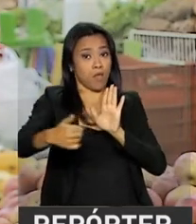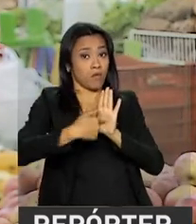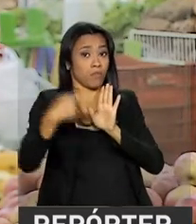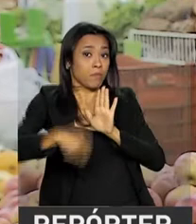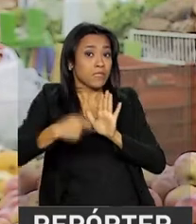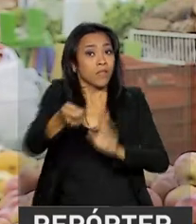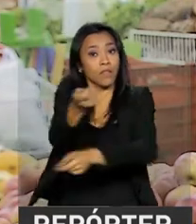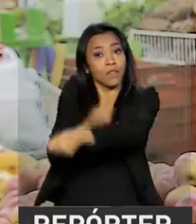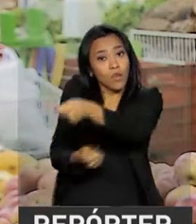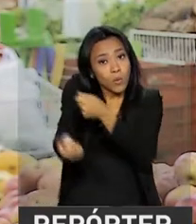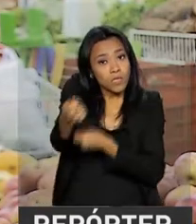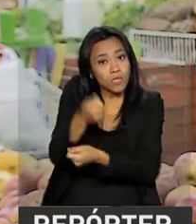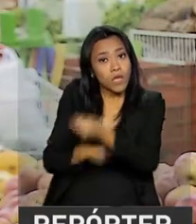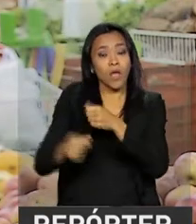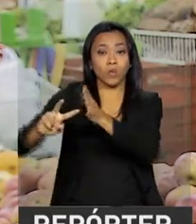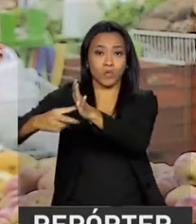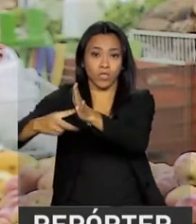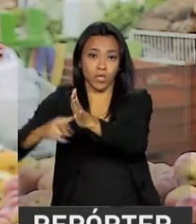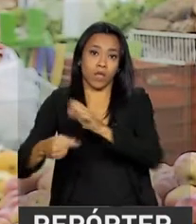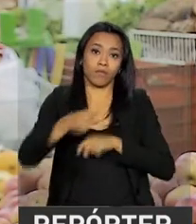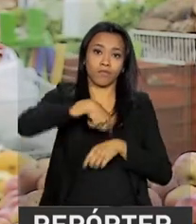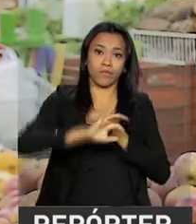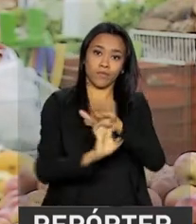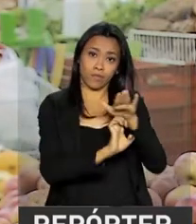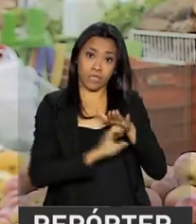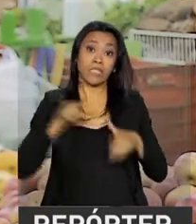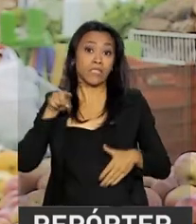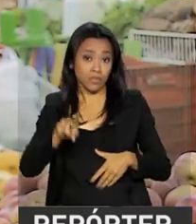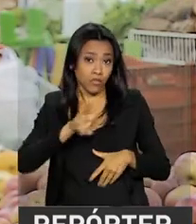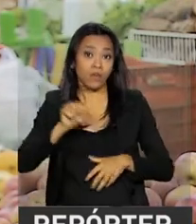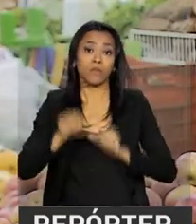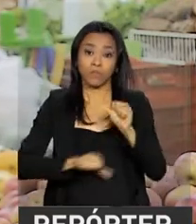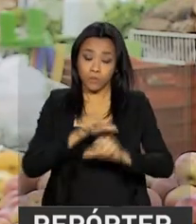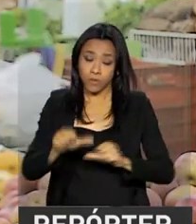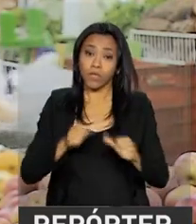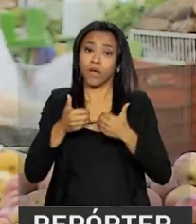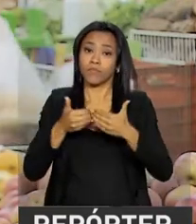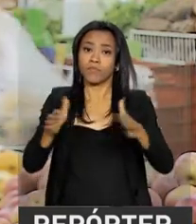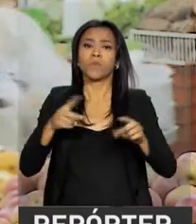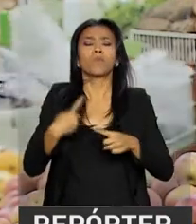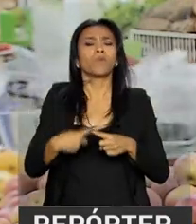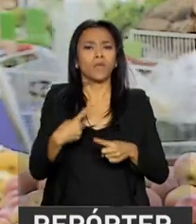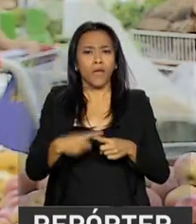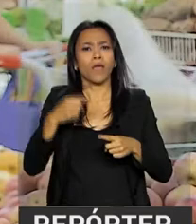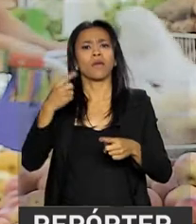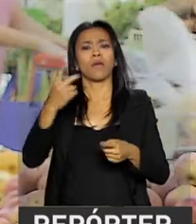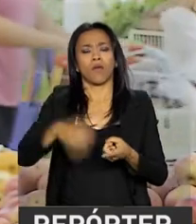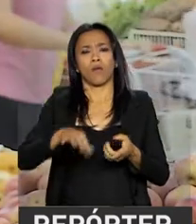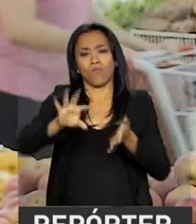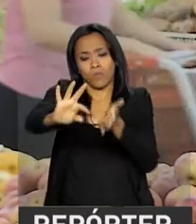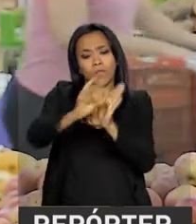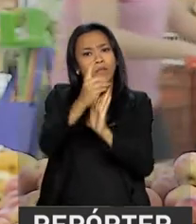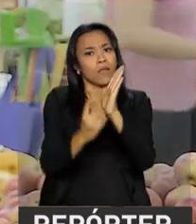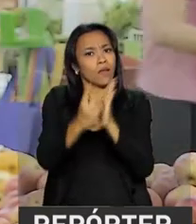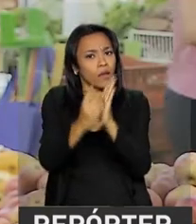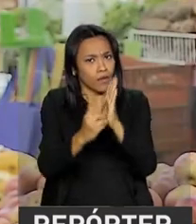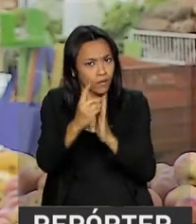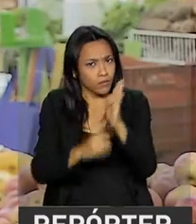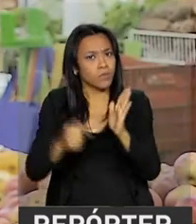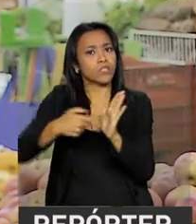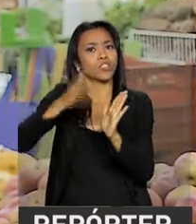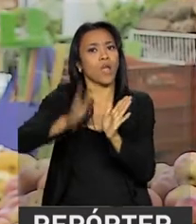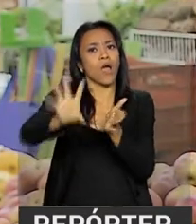empregados e sindicatos mas isso vai mudar a partir de agora com a assinatura de um decreto que reconhece o setor supermercadista